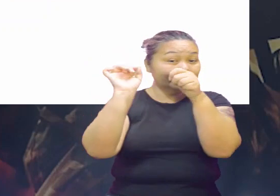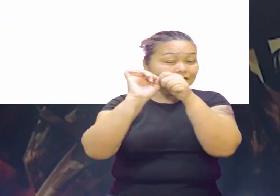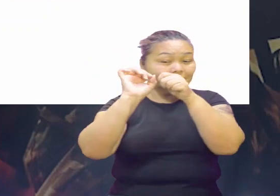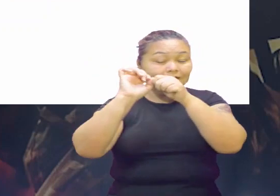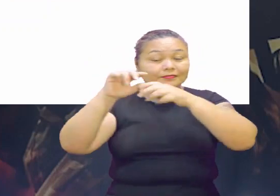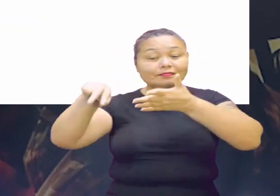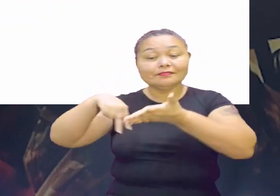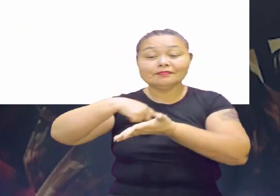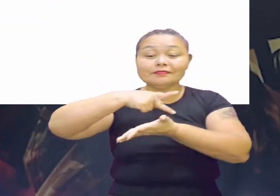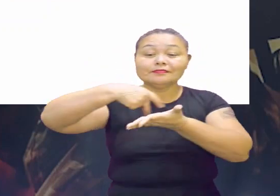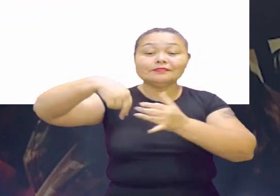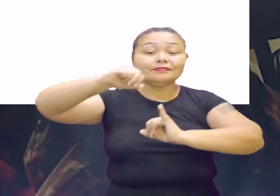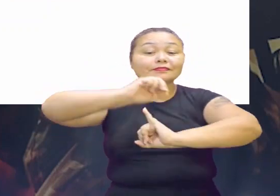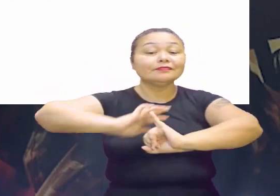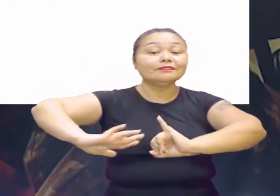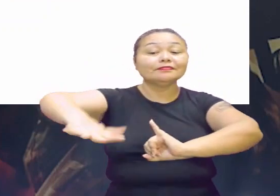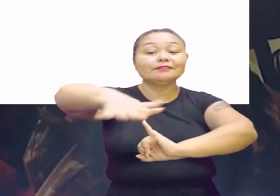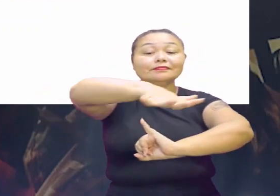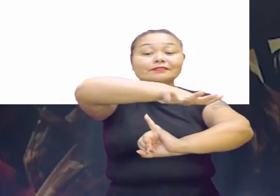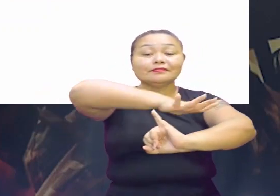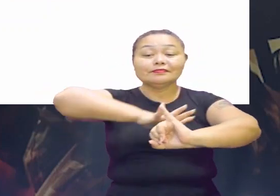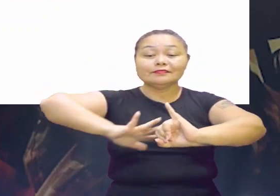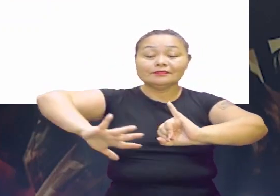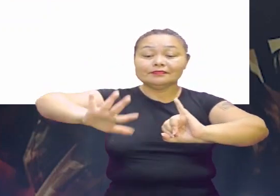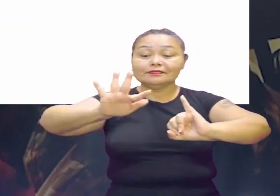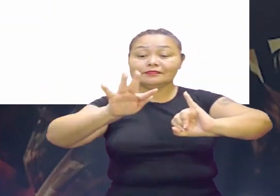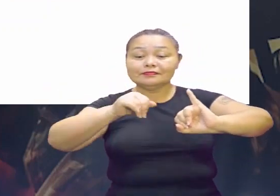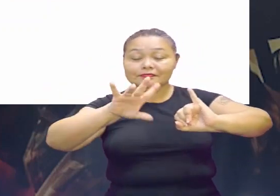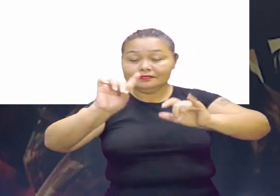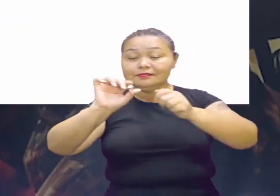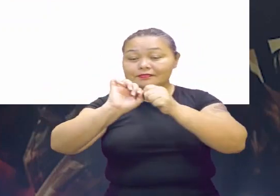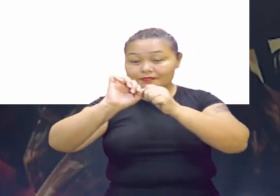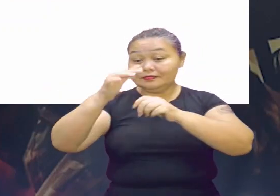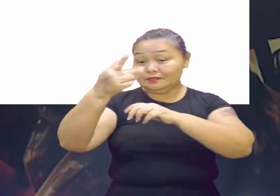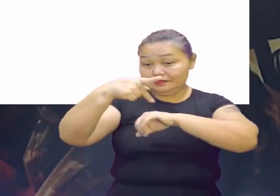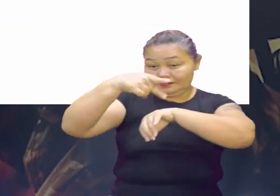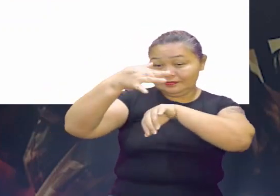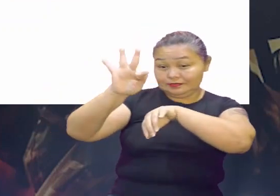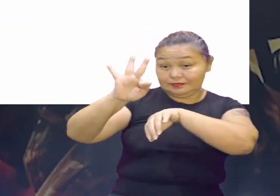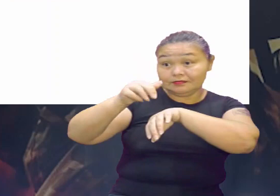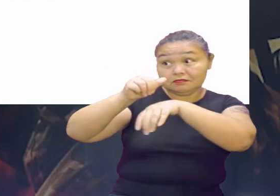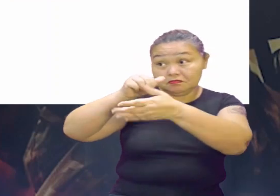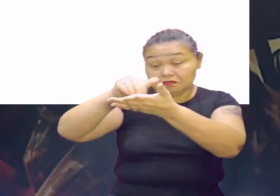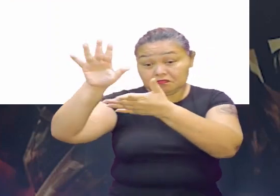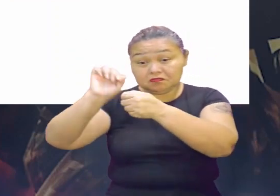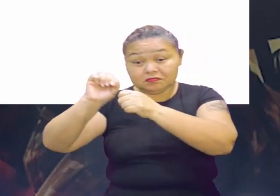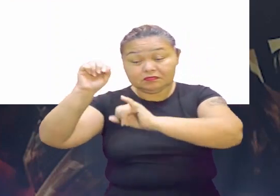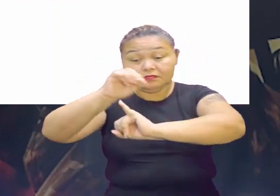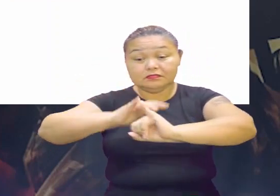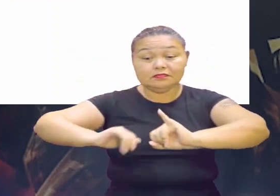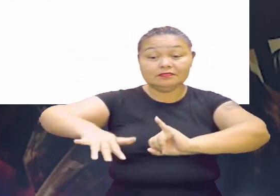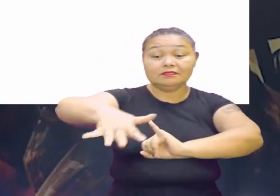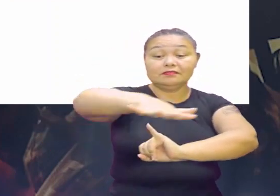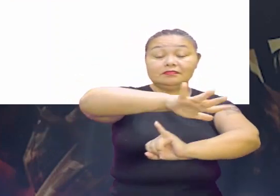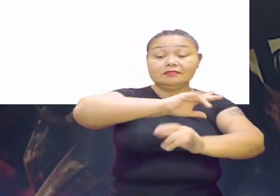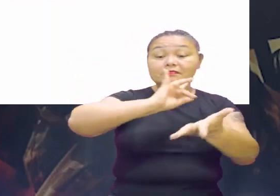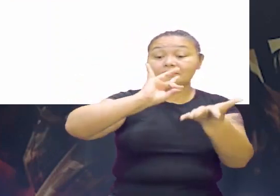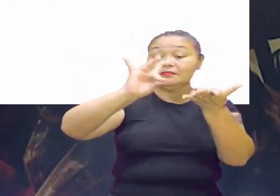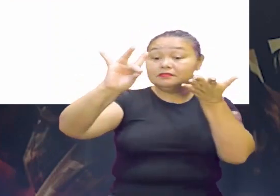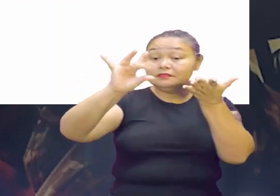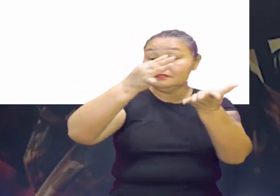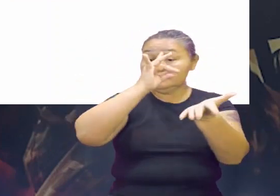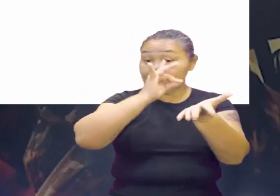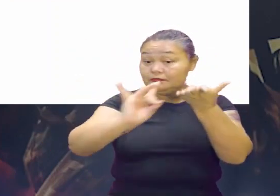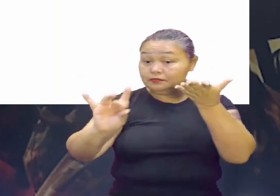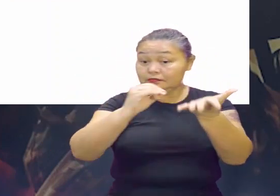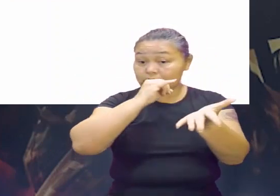um baile na Ilha Fiscal. Depois que a França foi embora daquela ilha, se virou Ilha Fiscal. E